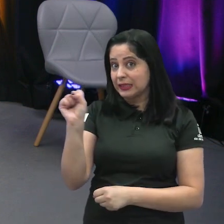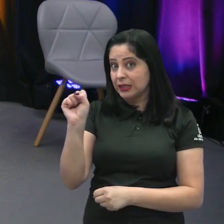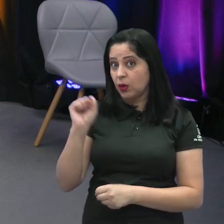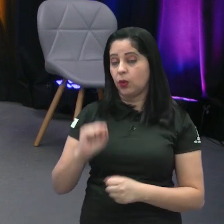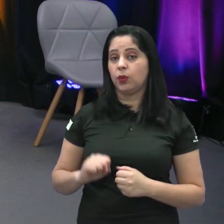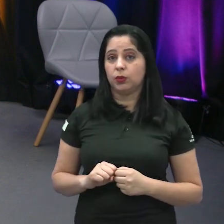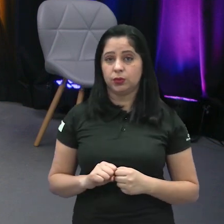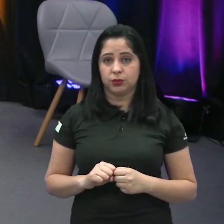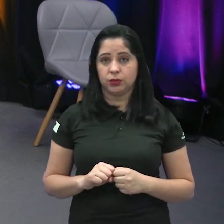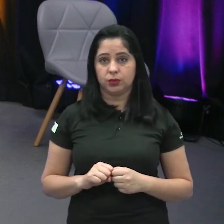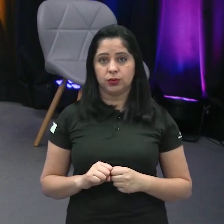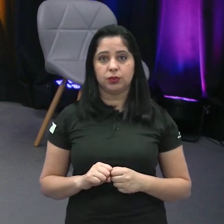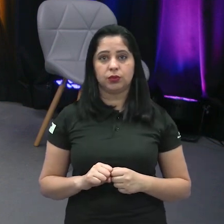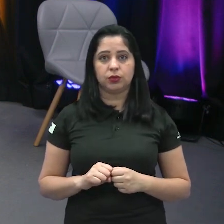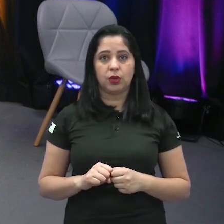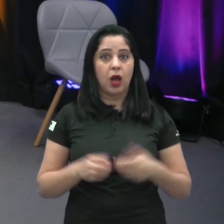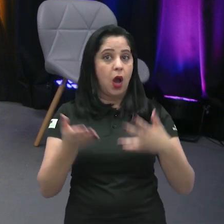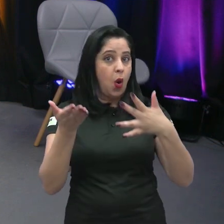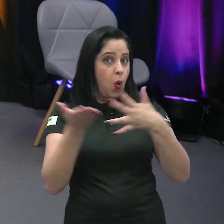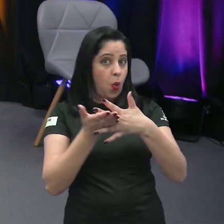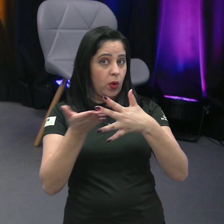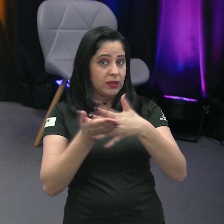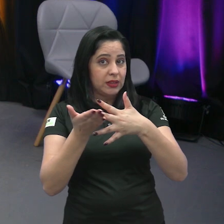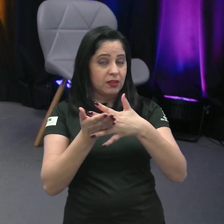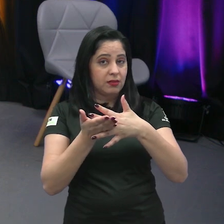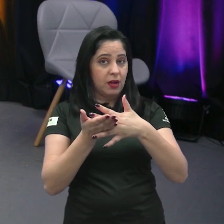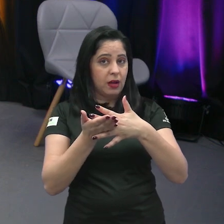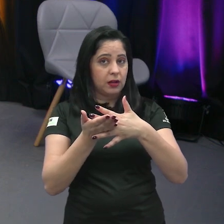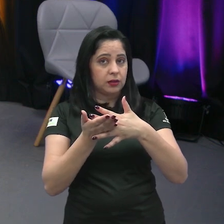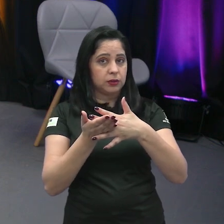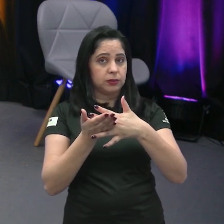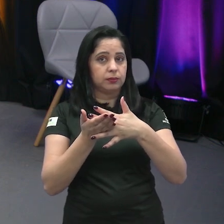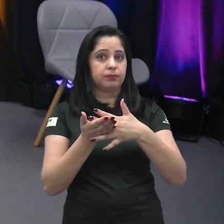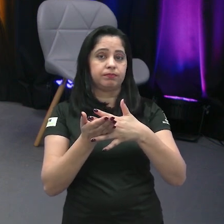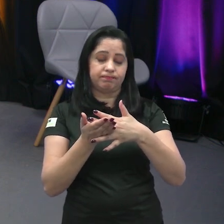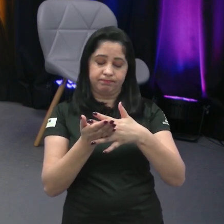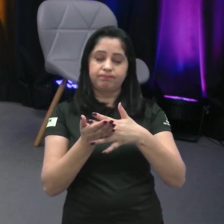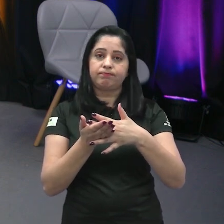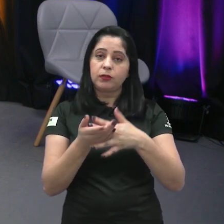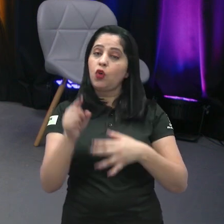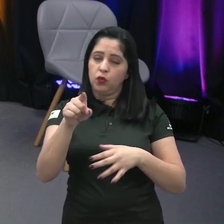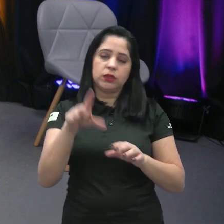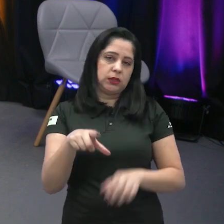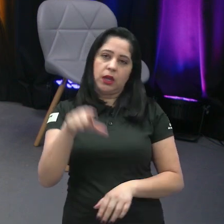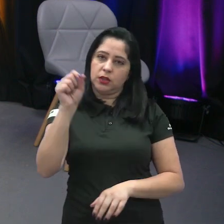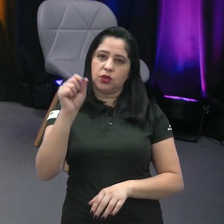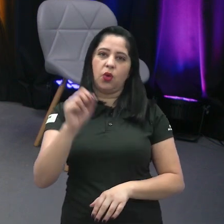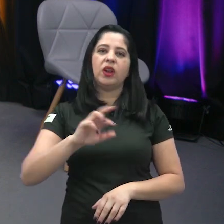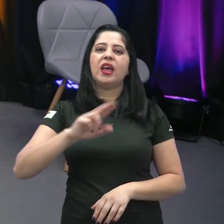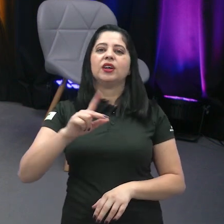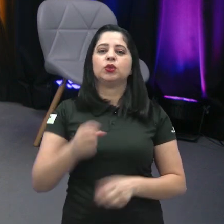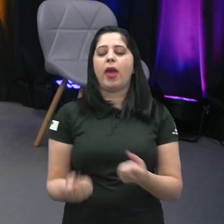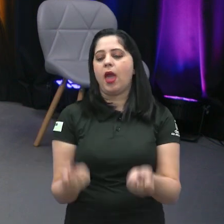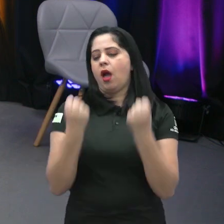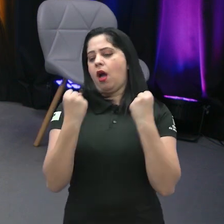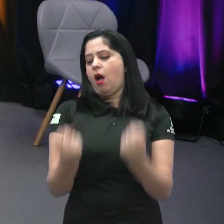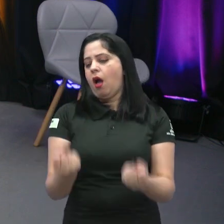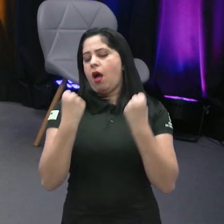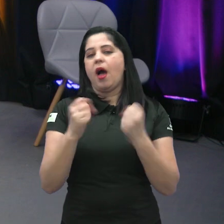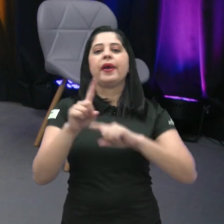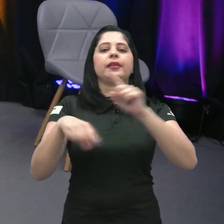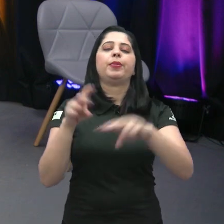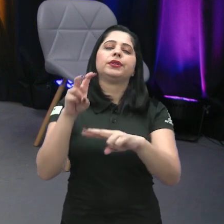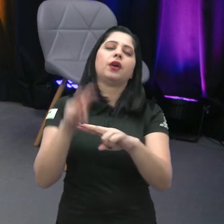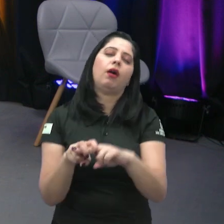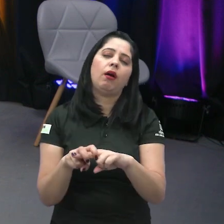30 segundos. O intervalo, o seu corpo vai mandar. Claro que não é fazer um exercício e sentar no sofá.